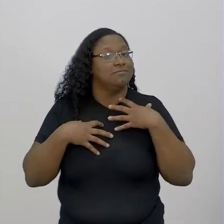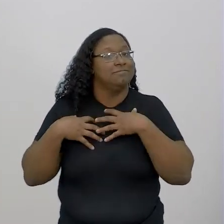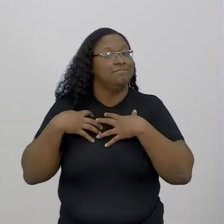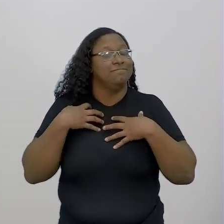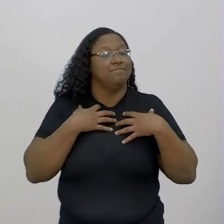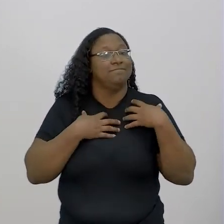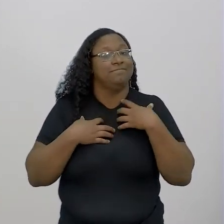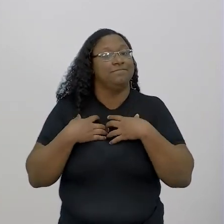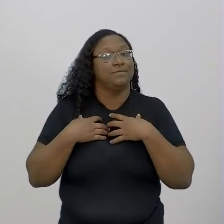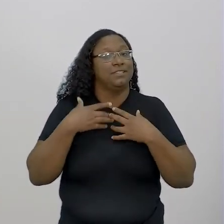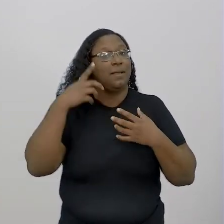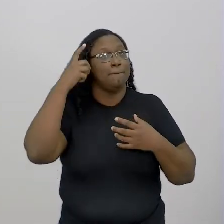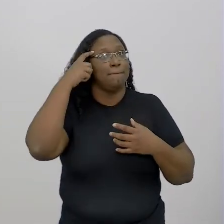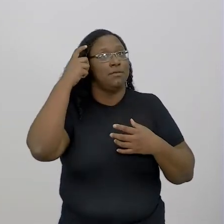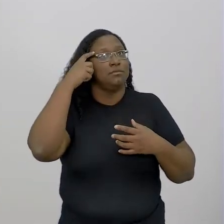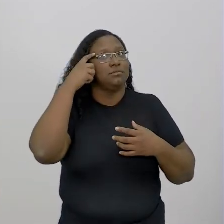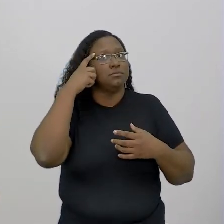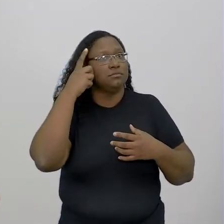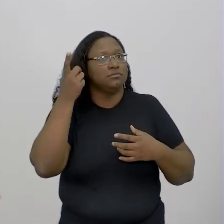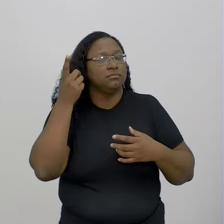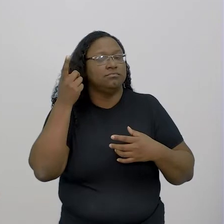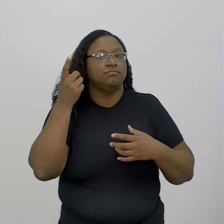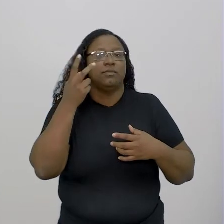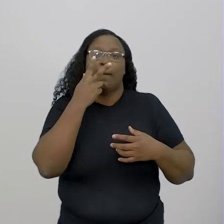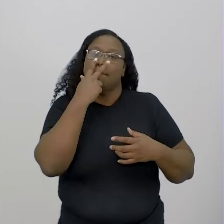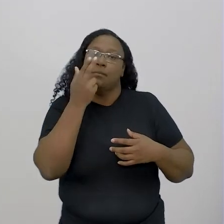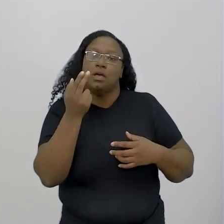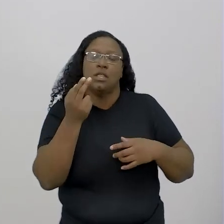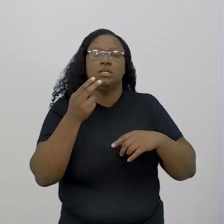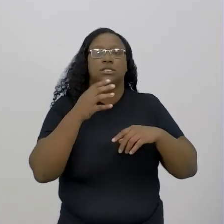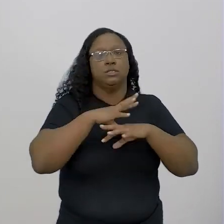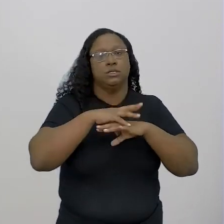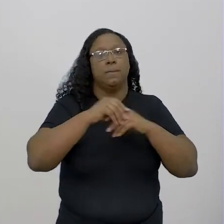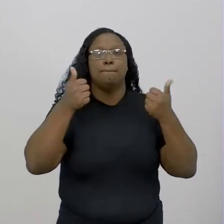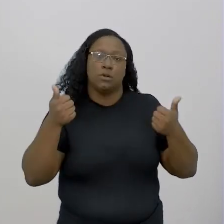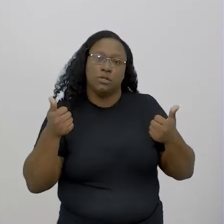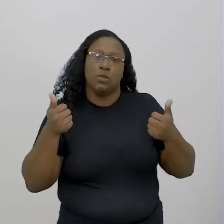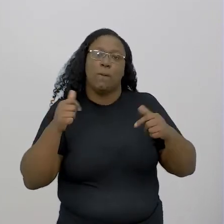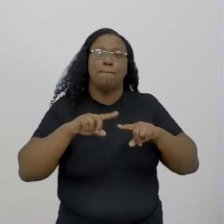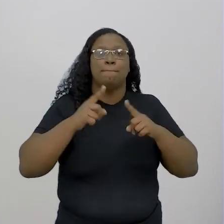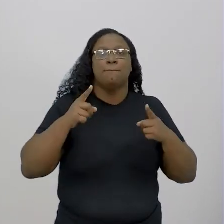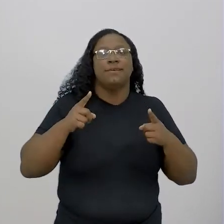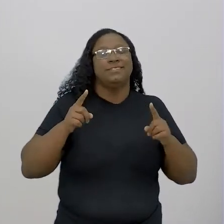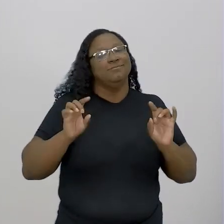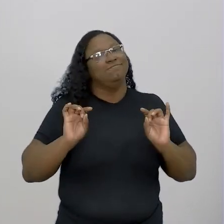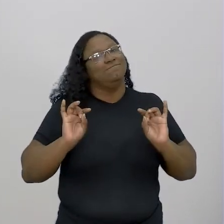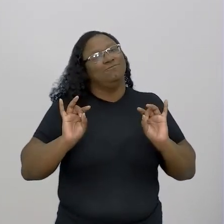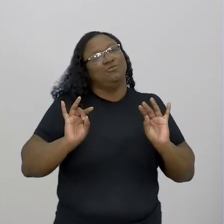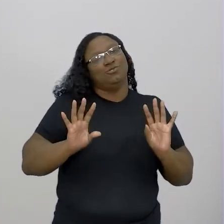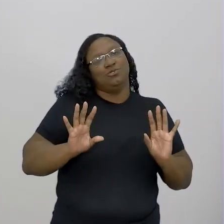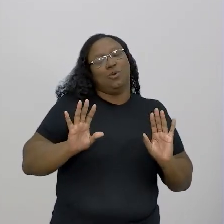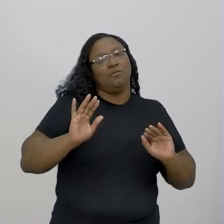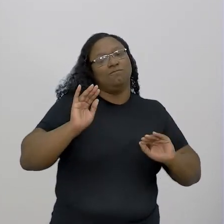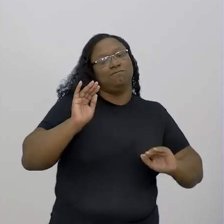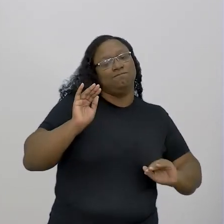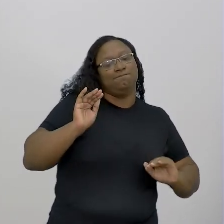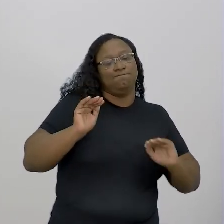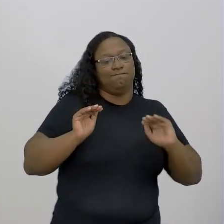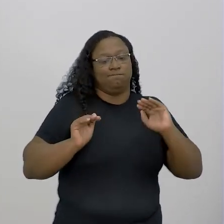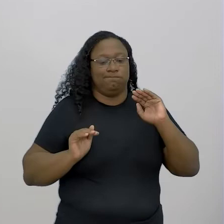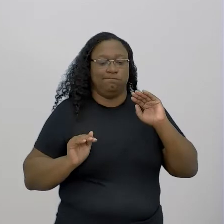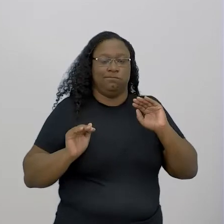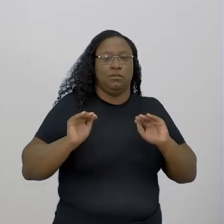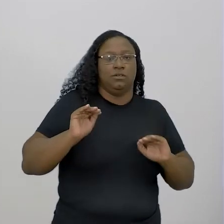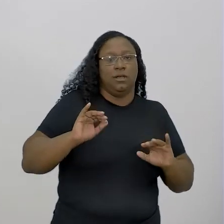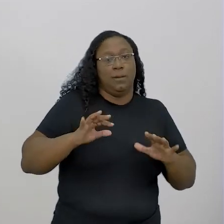melhorou, quando na realidade apenas determinados patógenos foram eliminados, que eram os mais fracos, enquanto os mais fortes estão